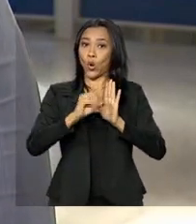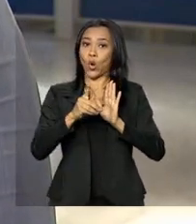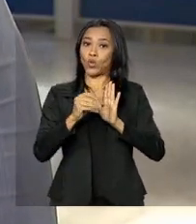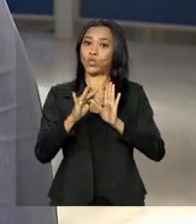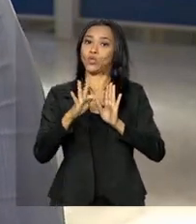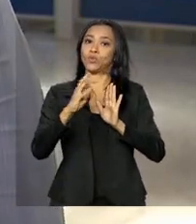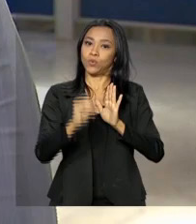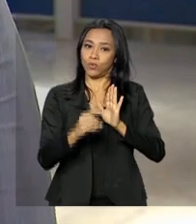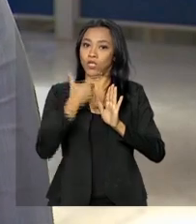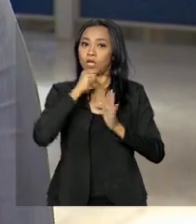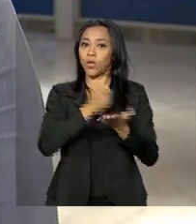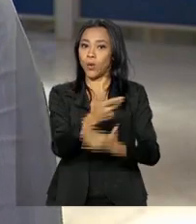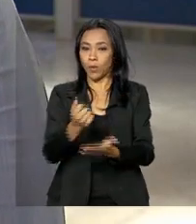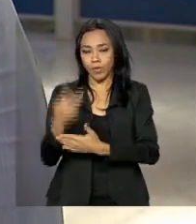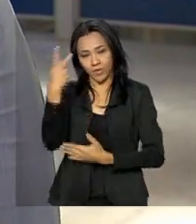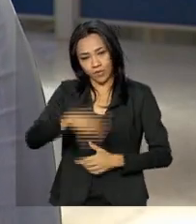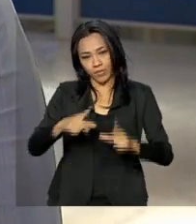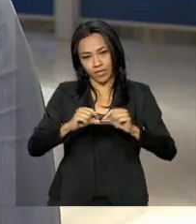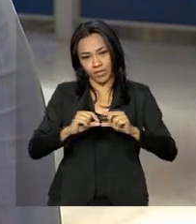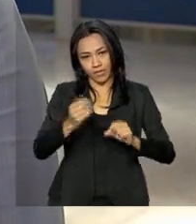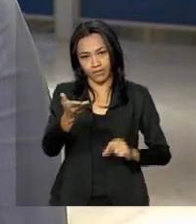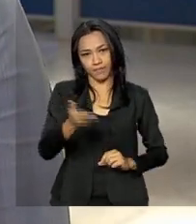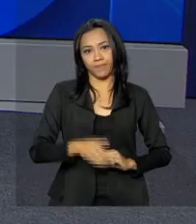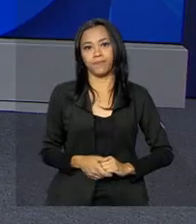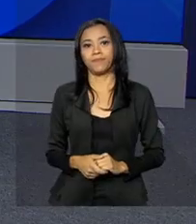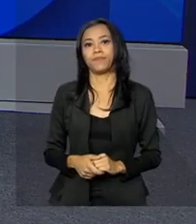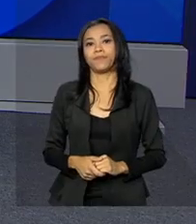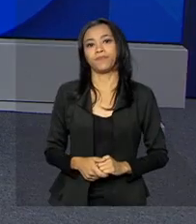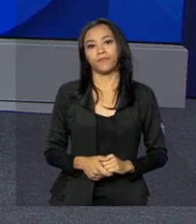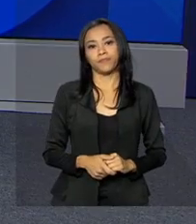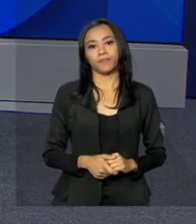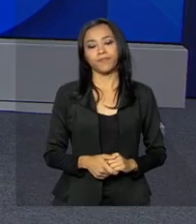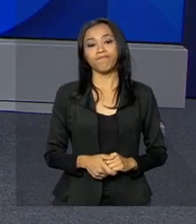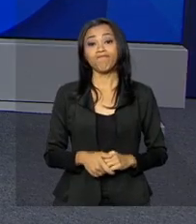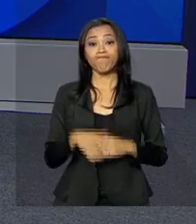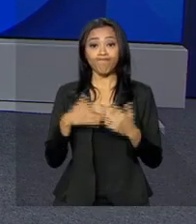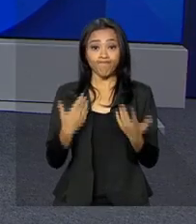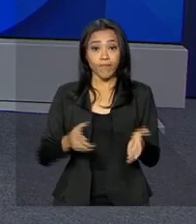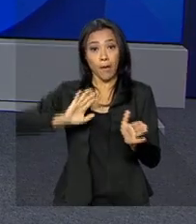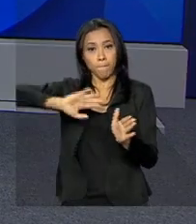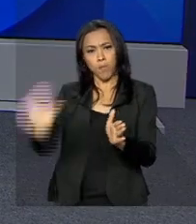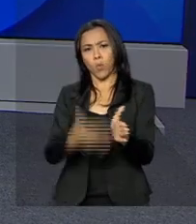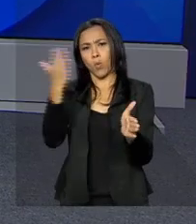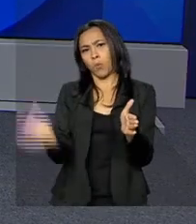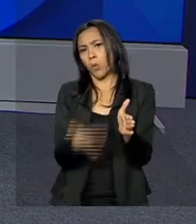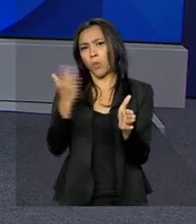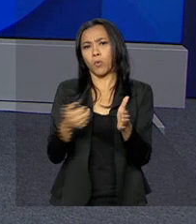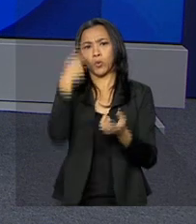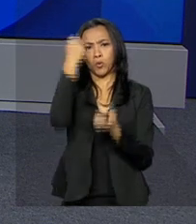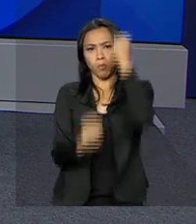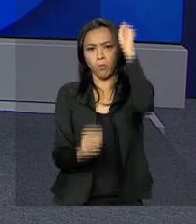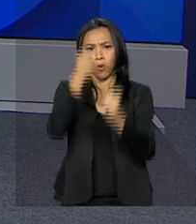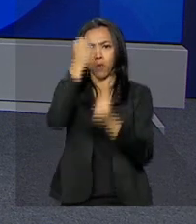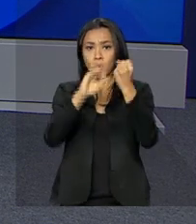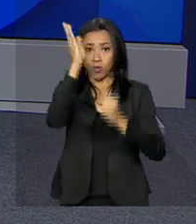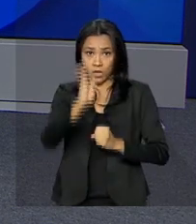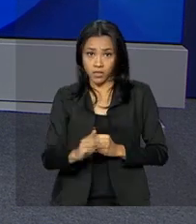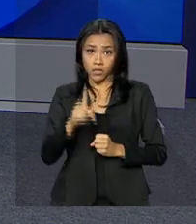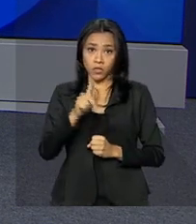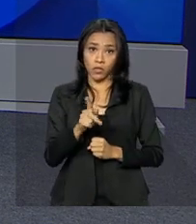consumidor de brasília gabriela noronha a produção brasileira de grãos fecha o ciclo